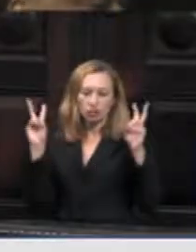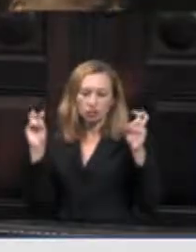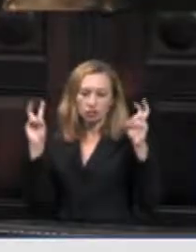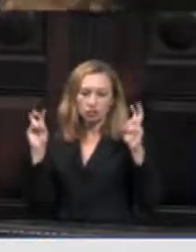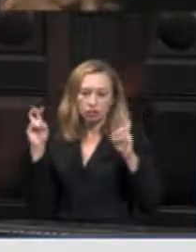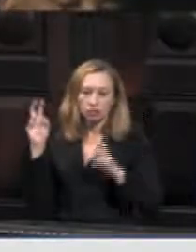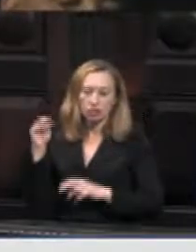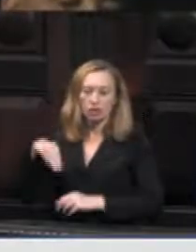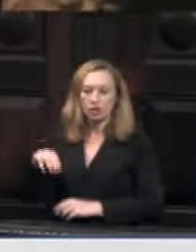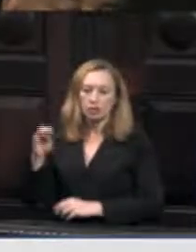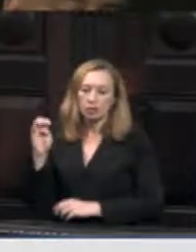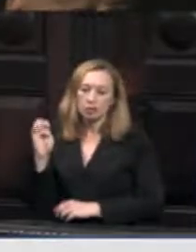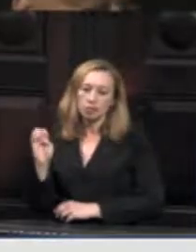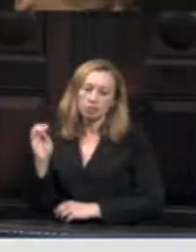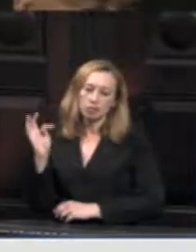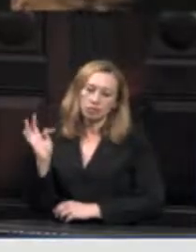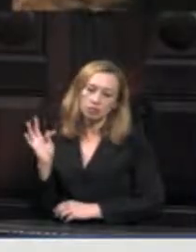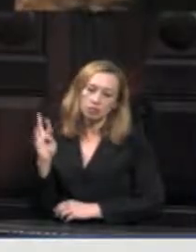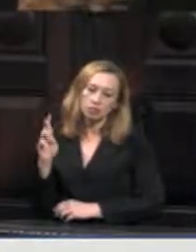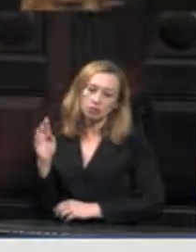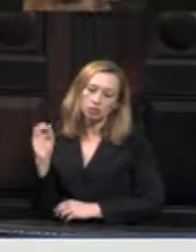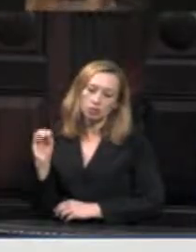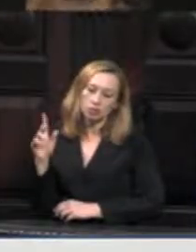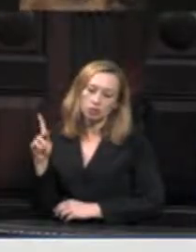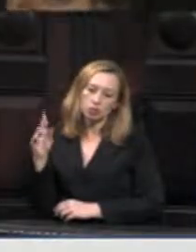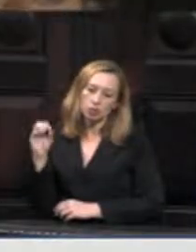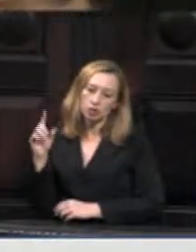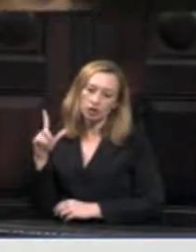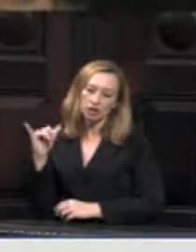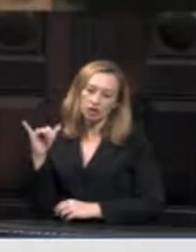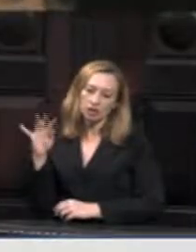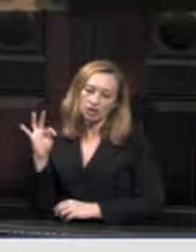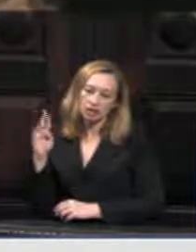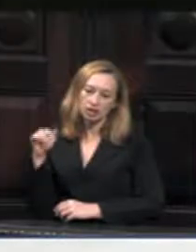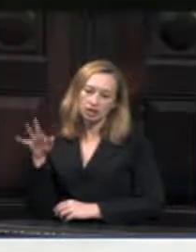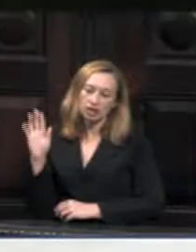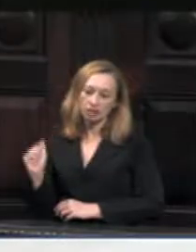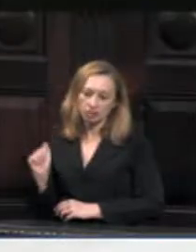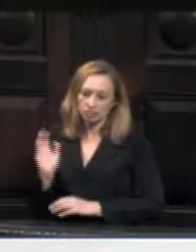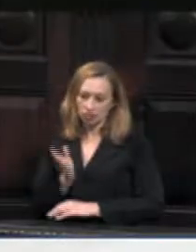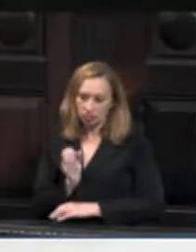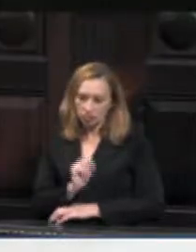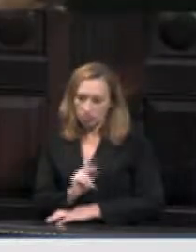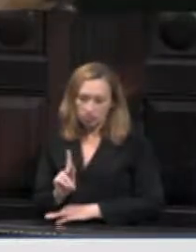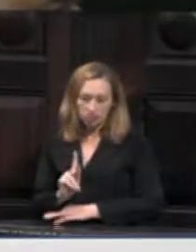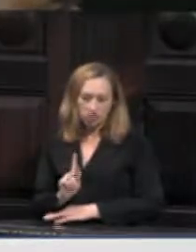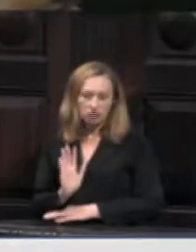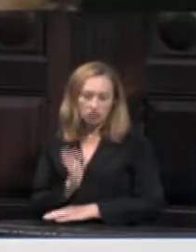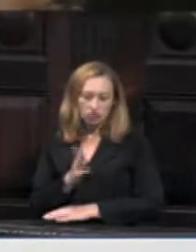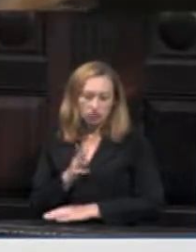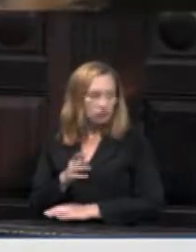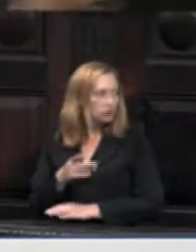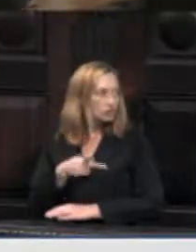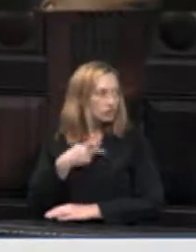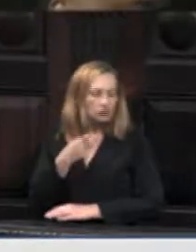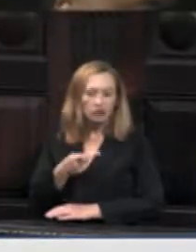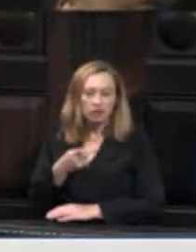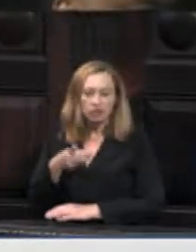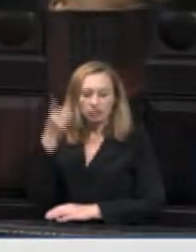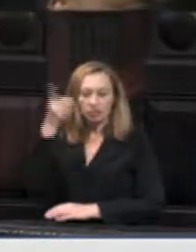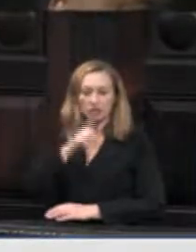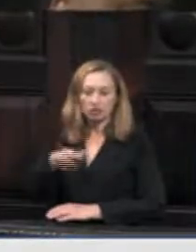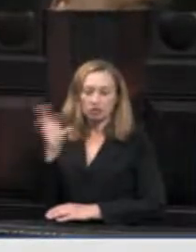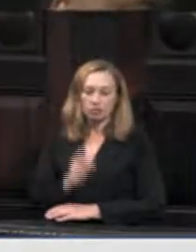me... É porque Vossa Excelência, eu quero explicar um pouquinho quem vai... Eu vou pedir ao Luiz Paulo para ler. Então, o relator é o deputado Luiz Paulo. Não, vamos